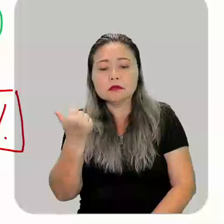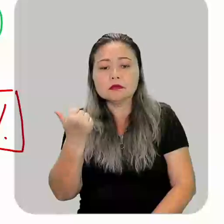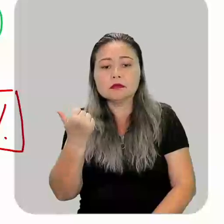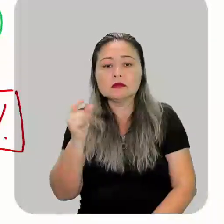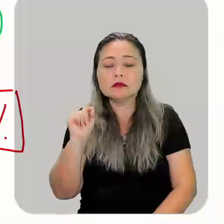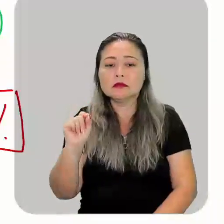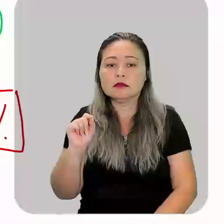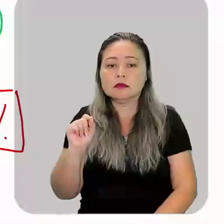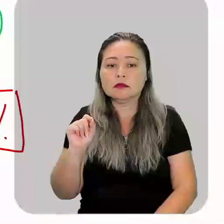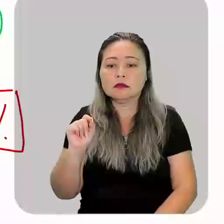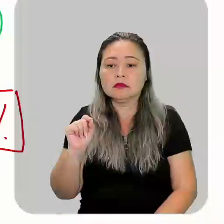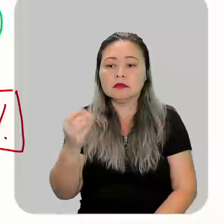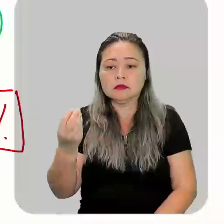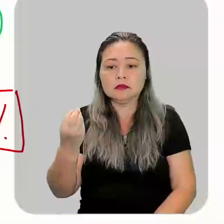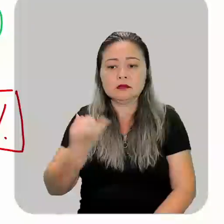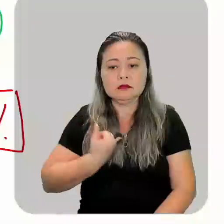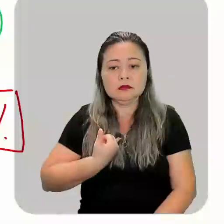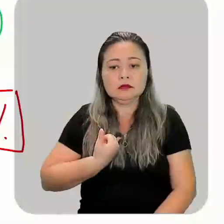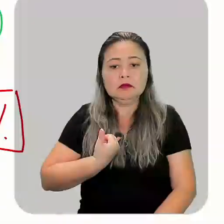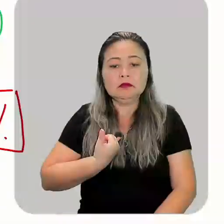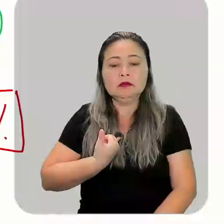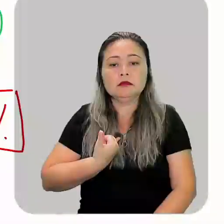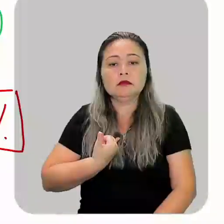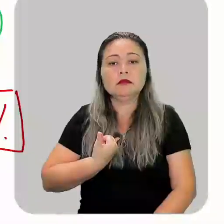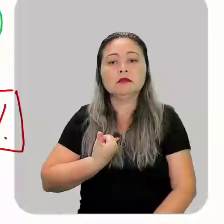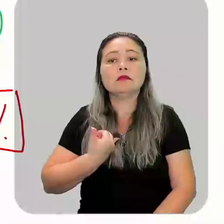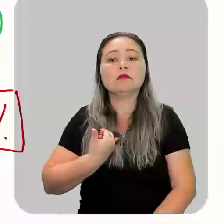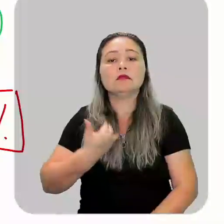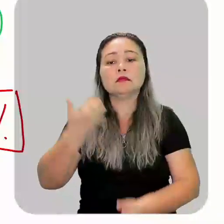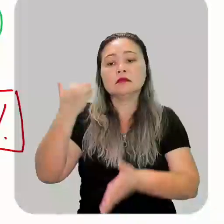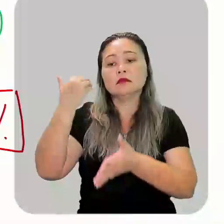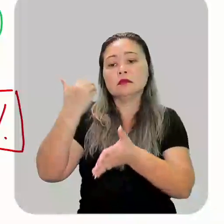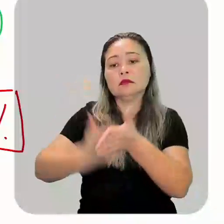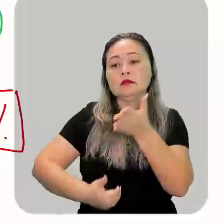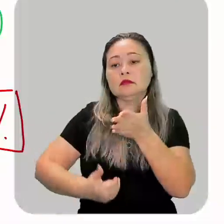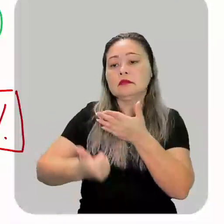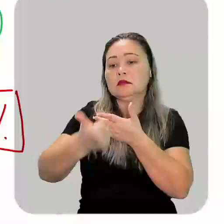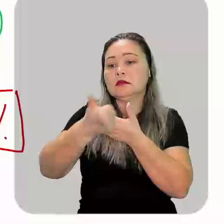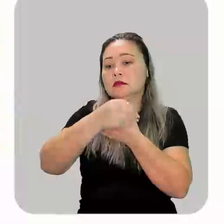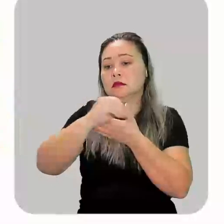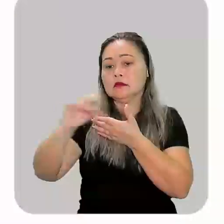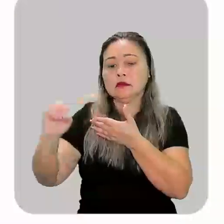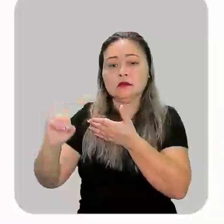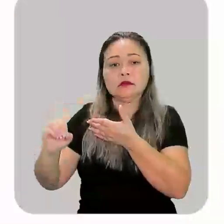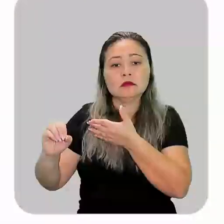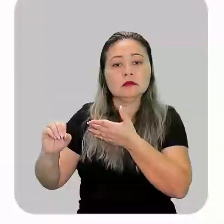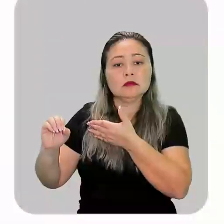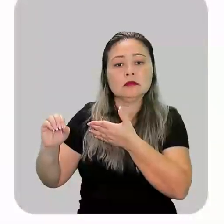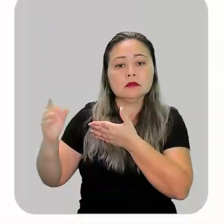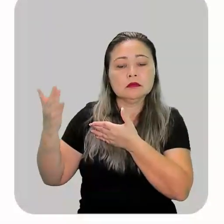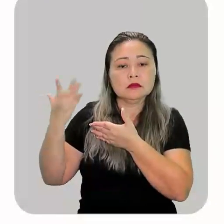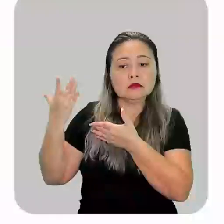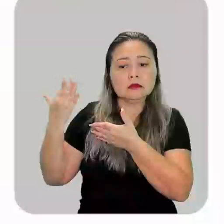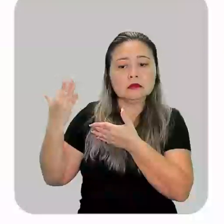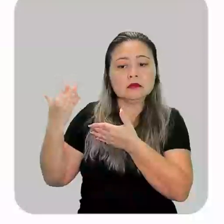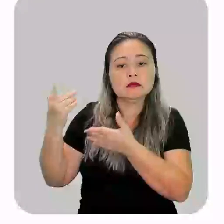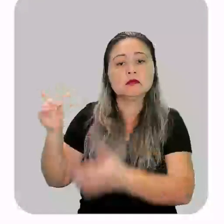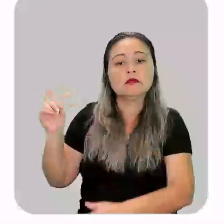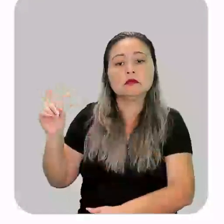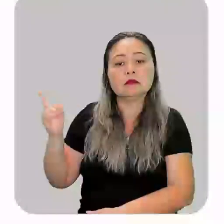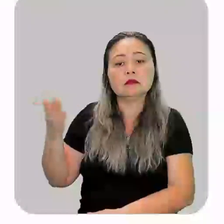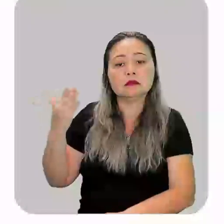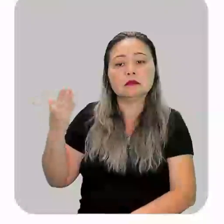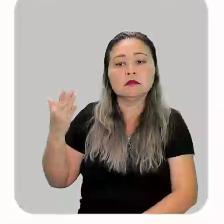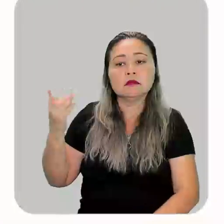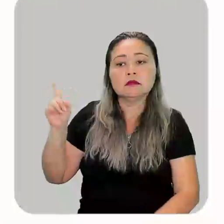foi o que nos deu de resultado, mas a gente tem que descontar do 100%, assim como naquela anterior, lembra? O que a gente